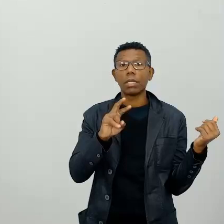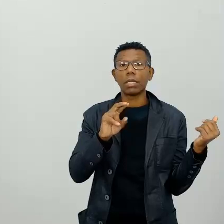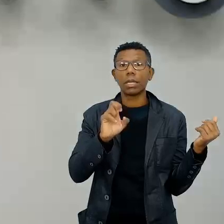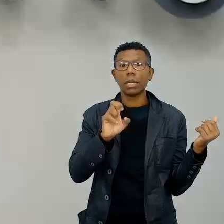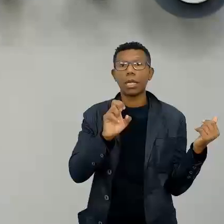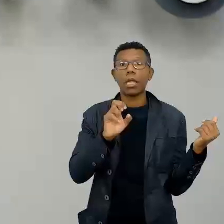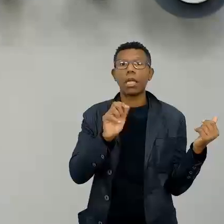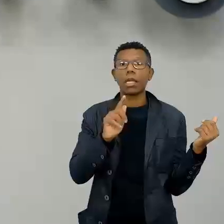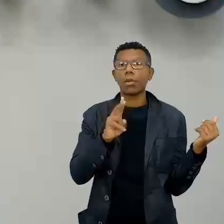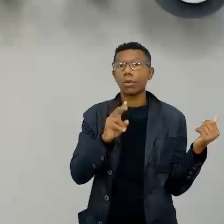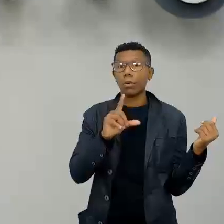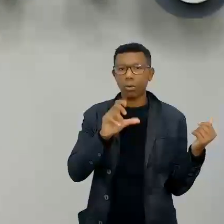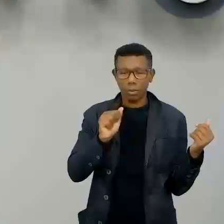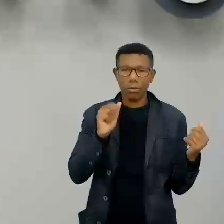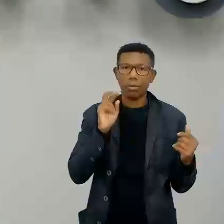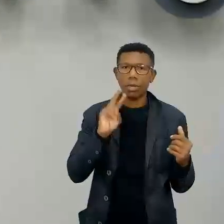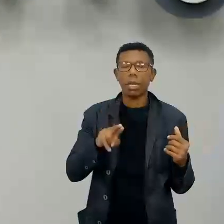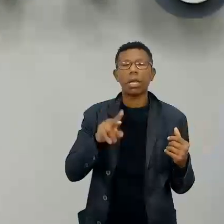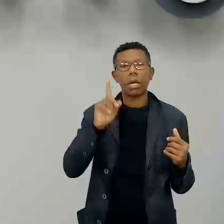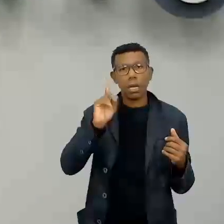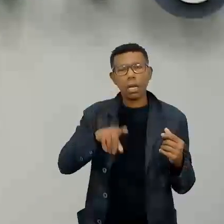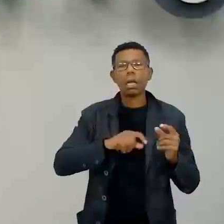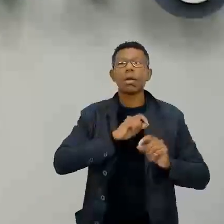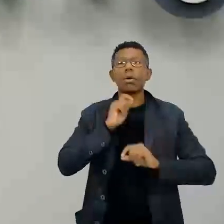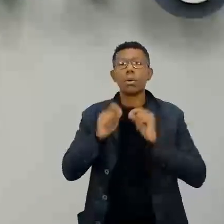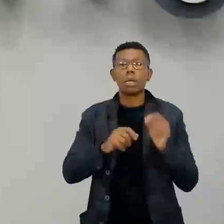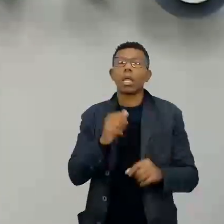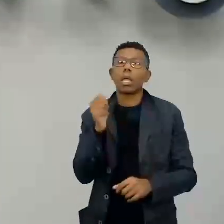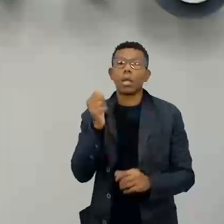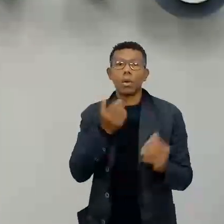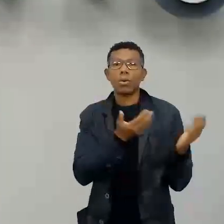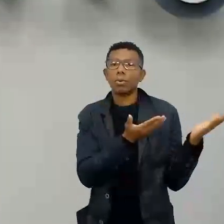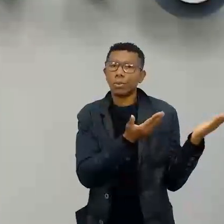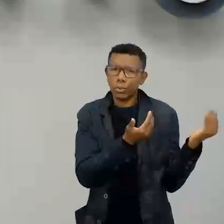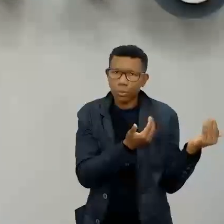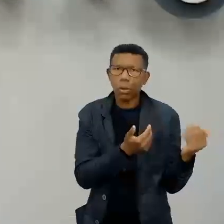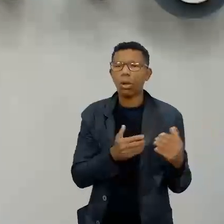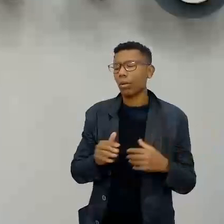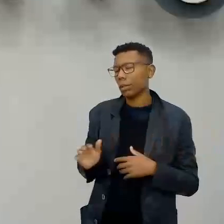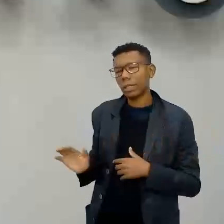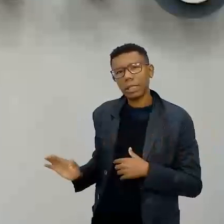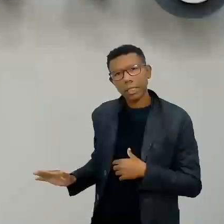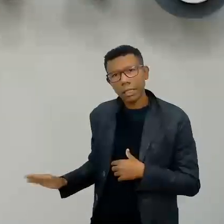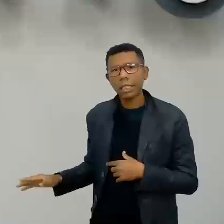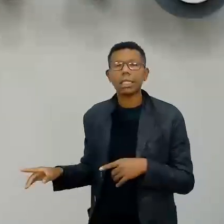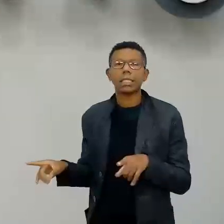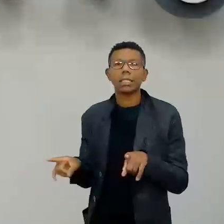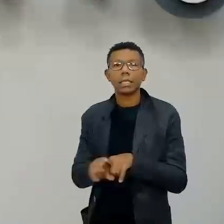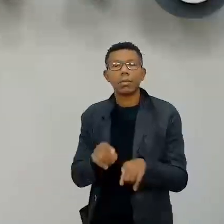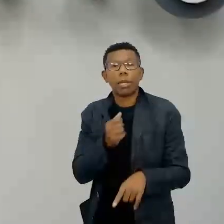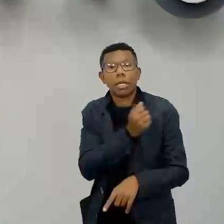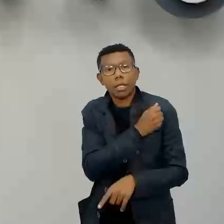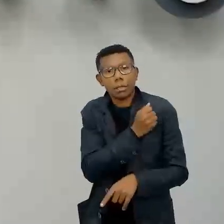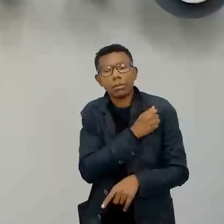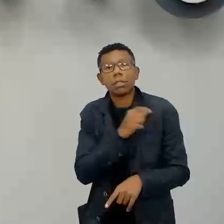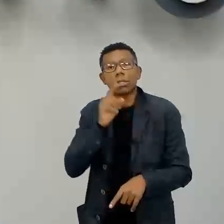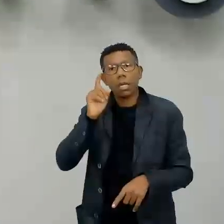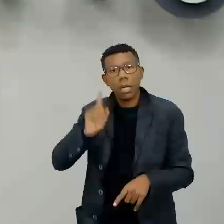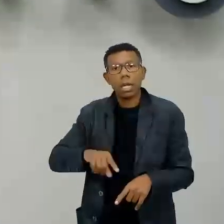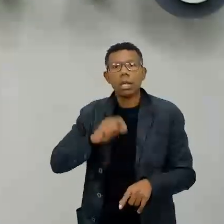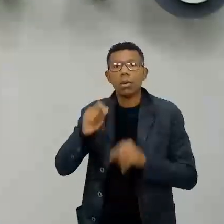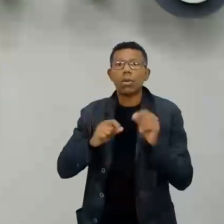proteção integral, o estudante, os jovens e as crianças, eles passam a ser sujeitos